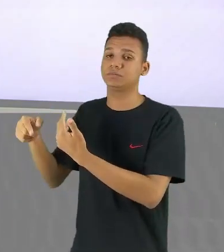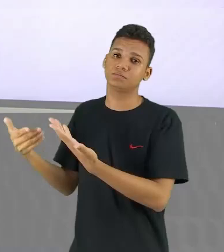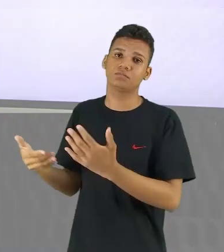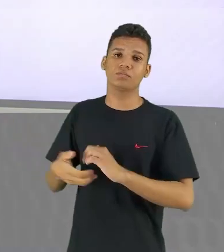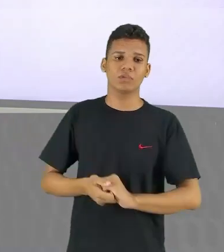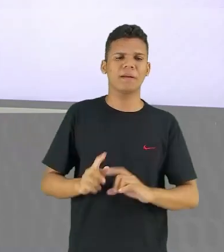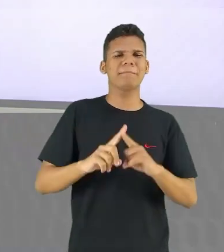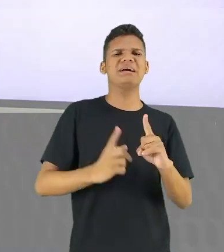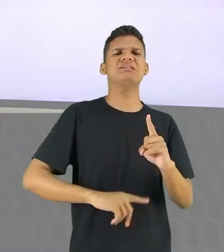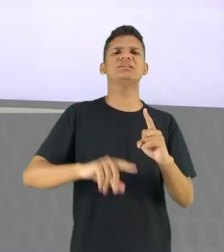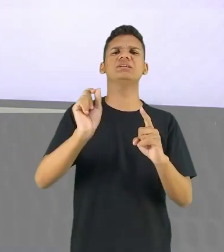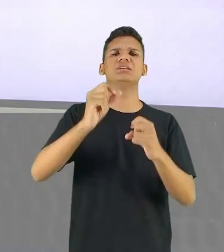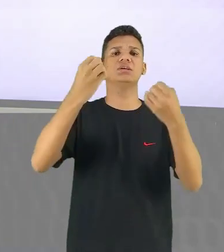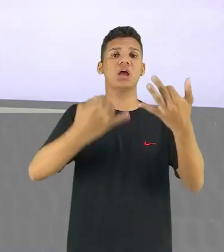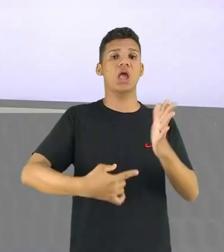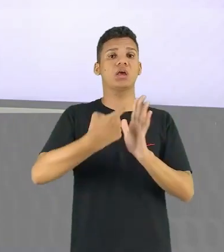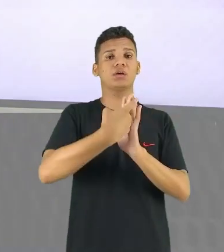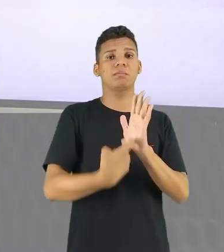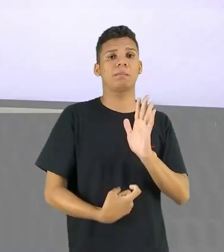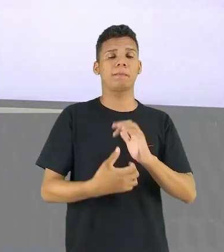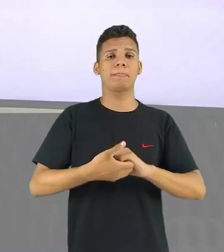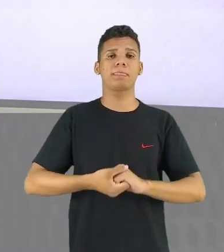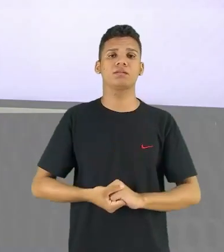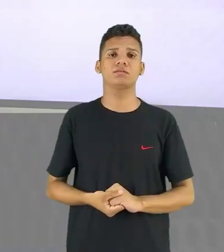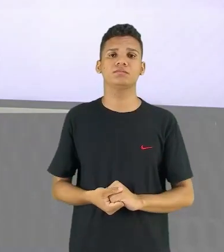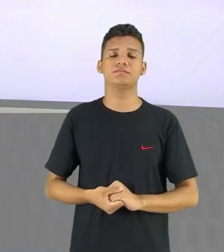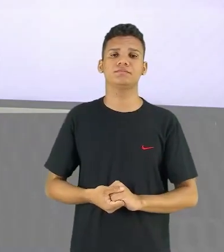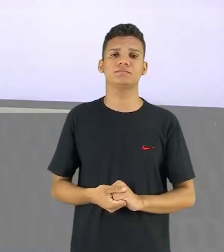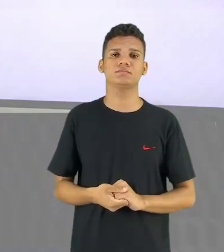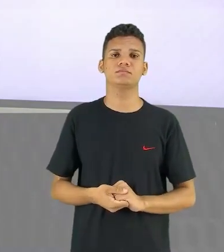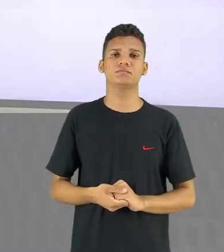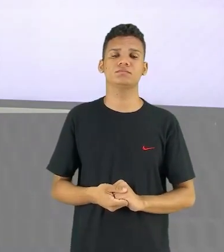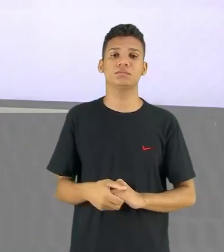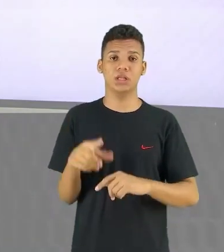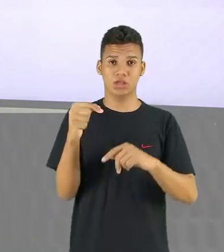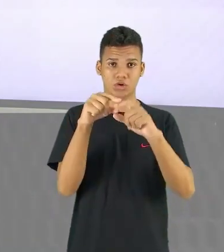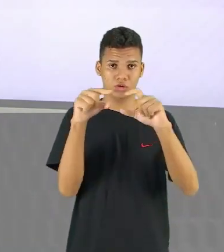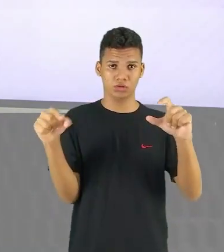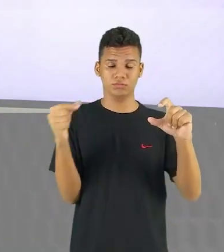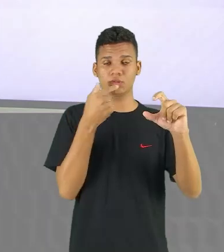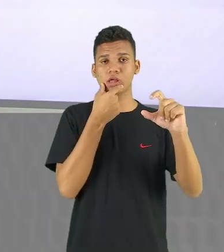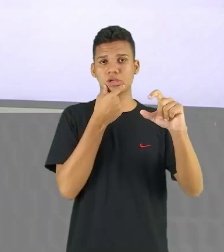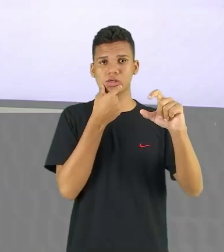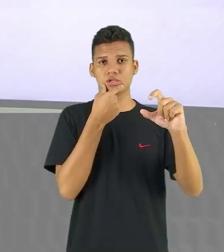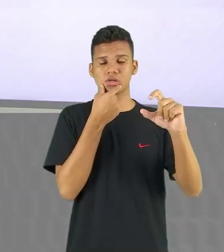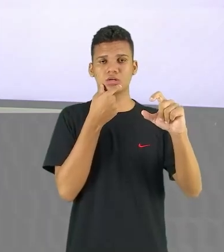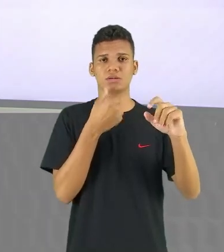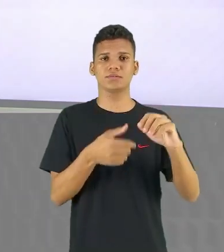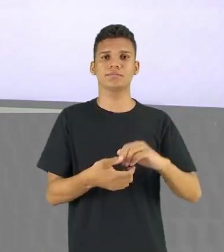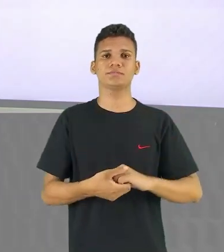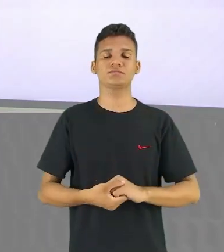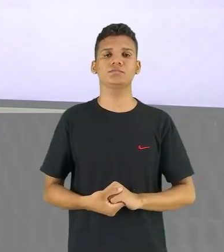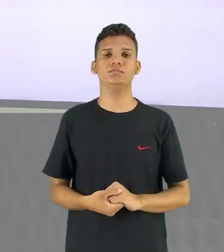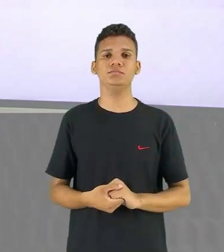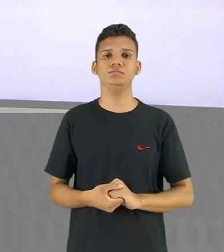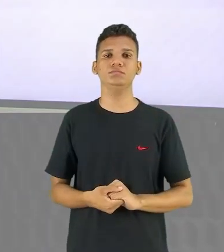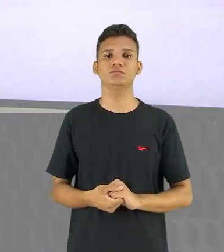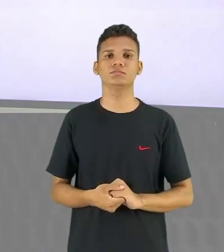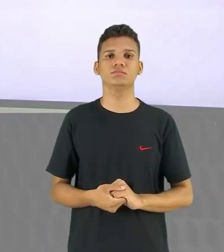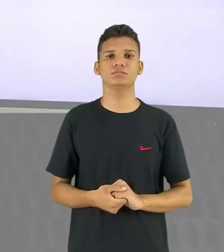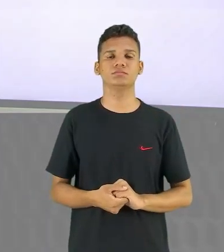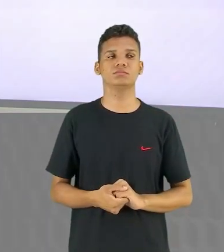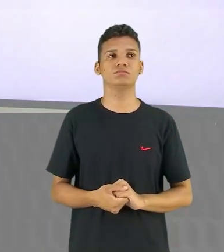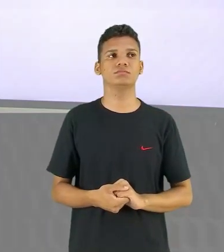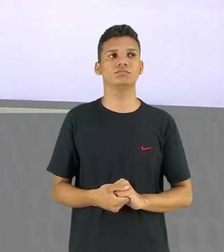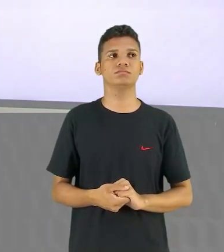diz no texto, take some pigs, celts and sealers and let them settle, then overrun them